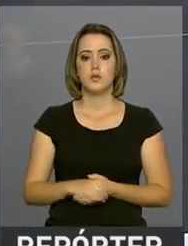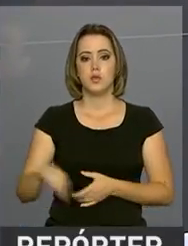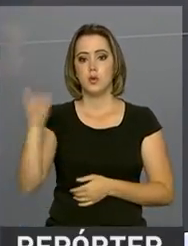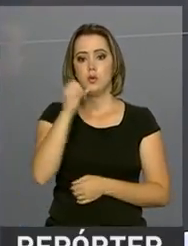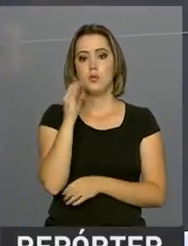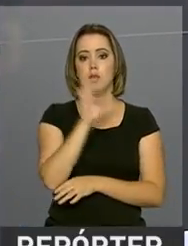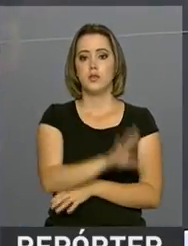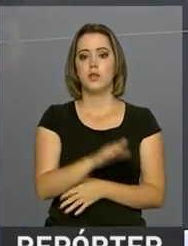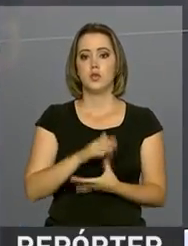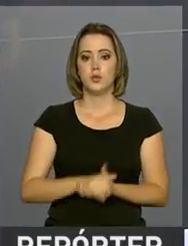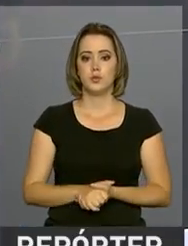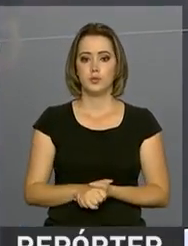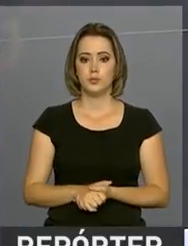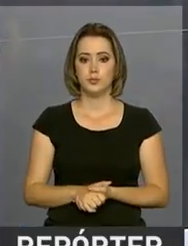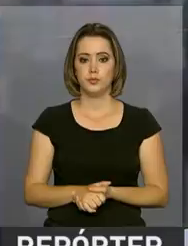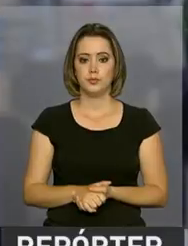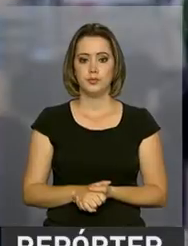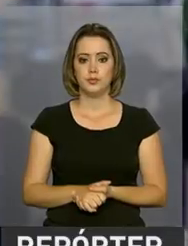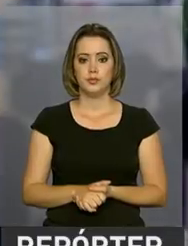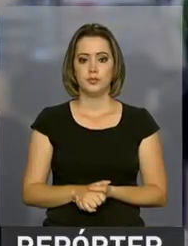lisboa traz para você